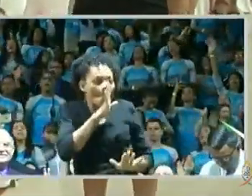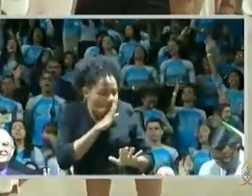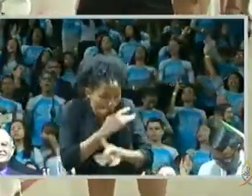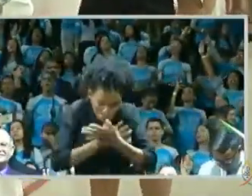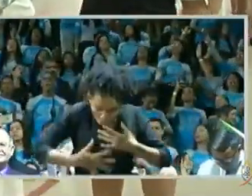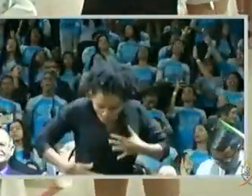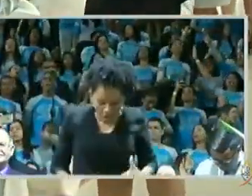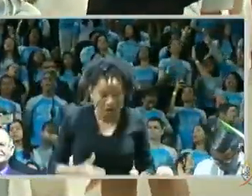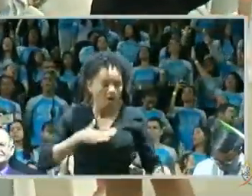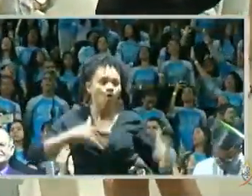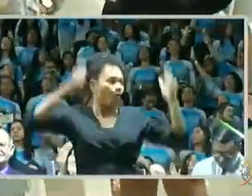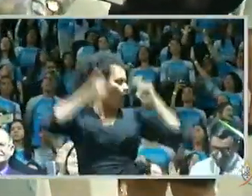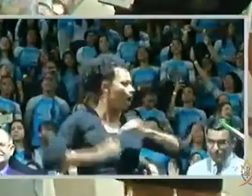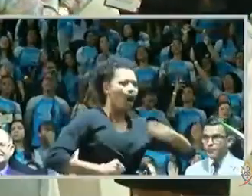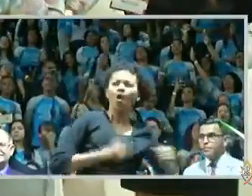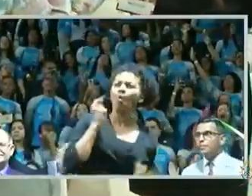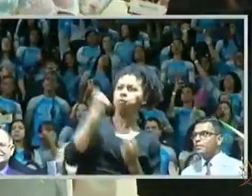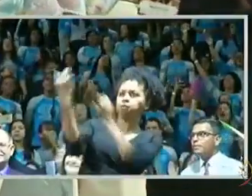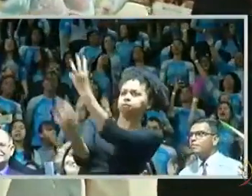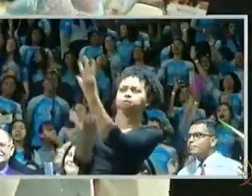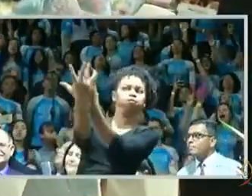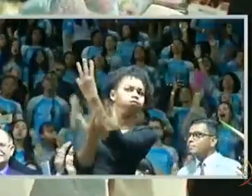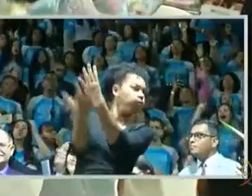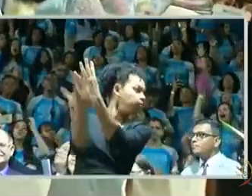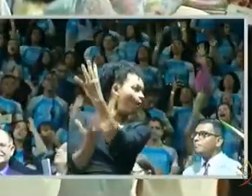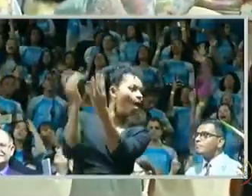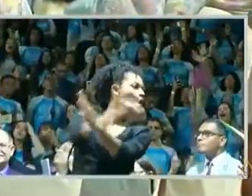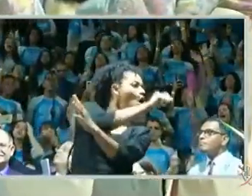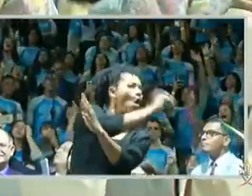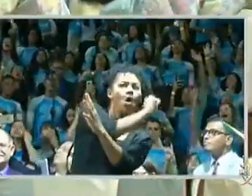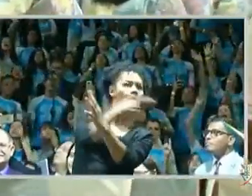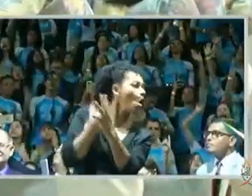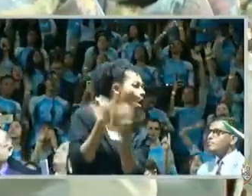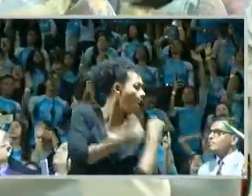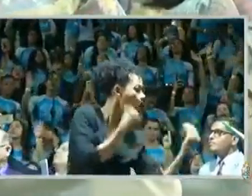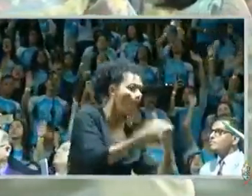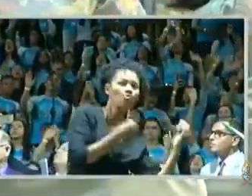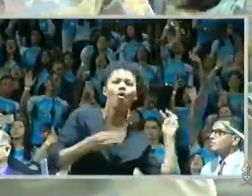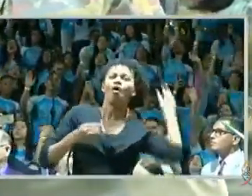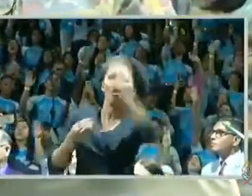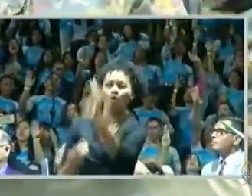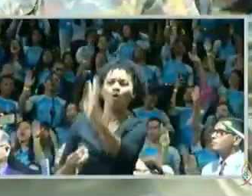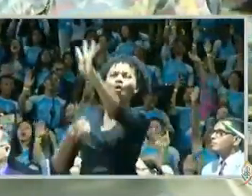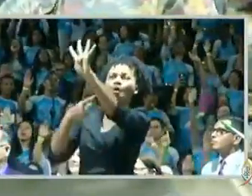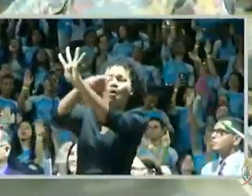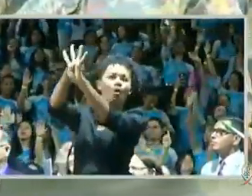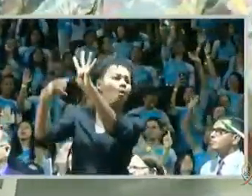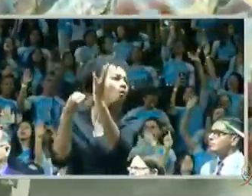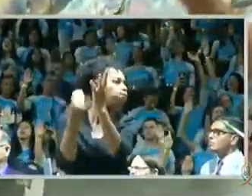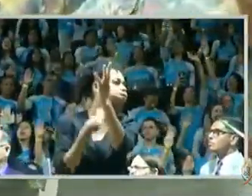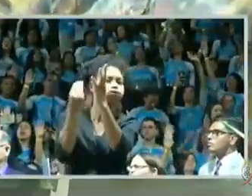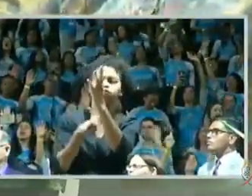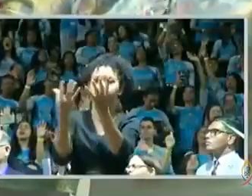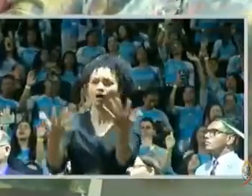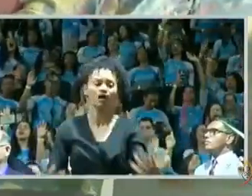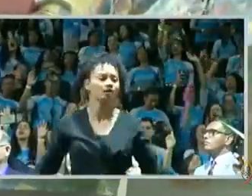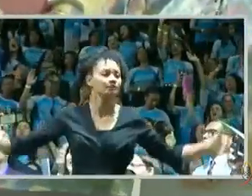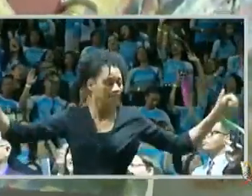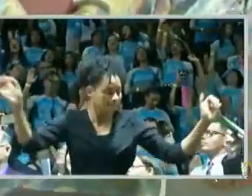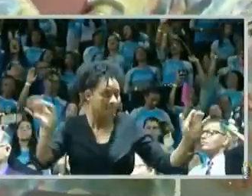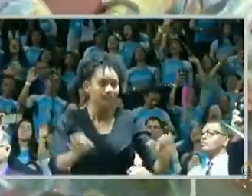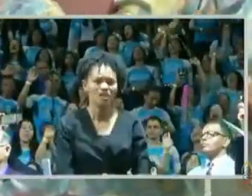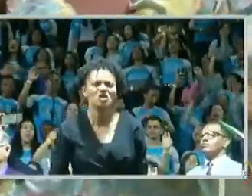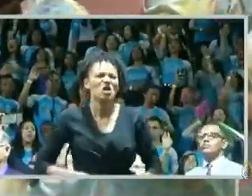o rei assustado faz um decreto novo. De hoje em diante, só o Deus do céu. Temos